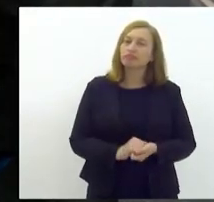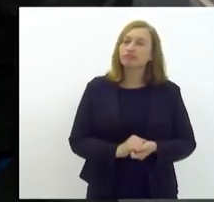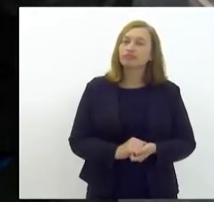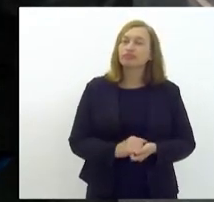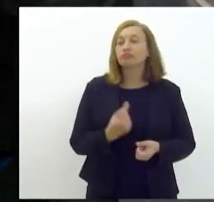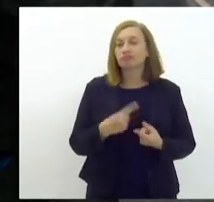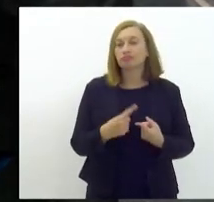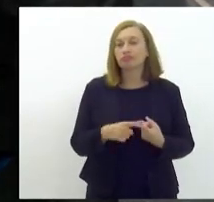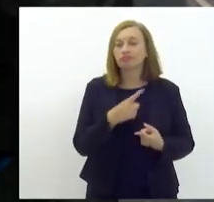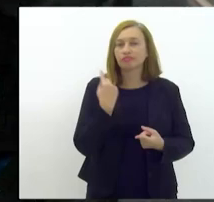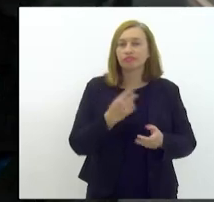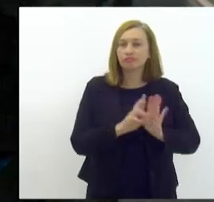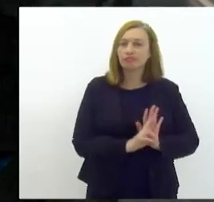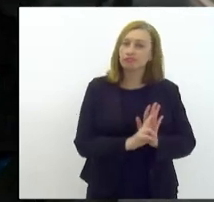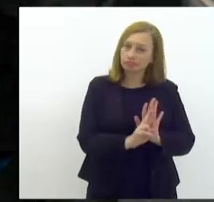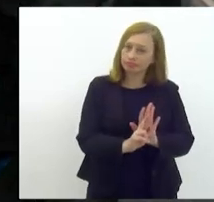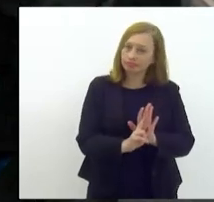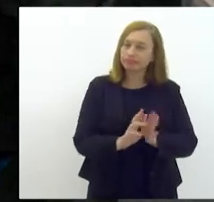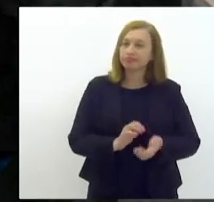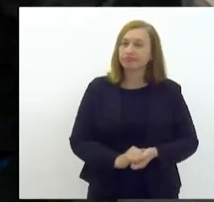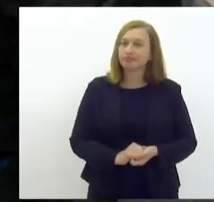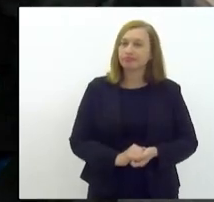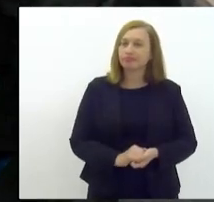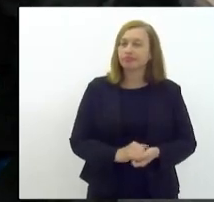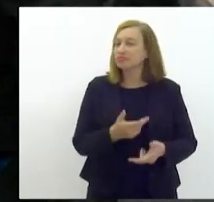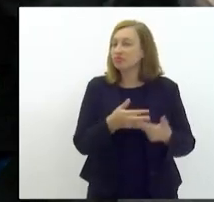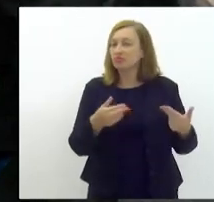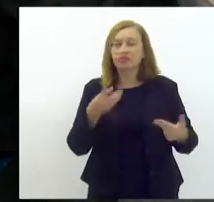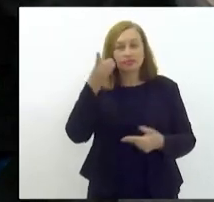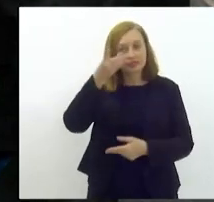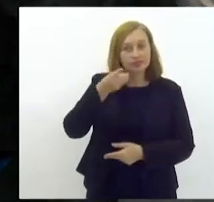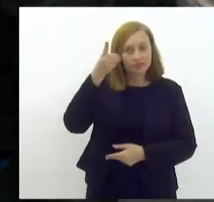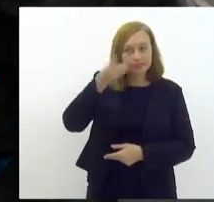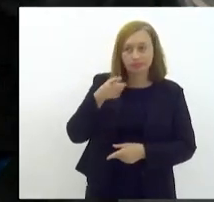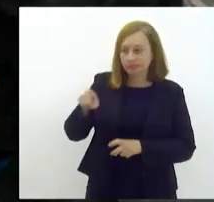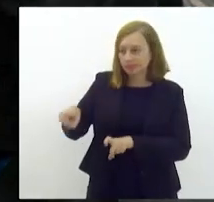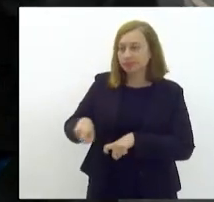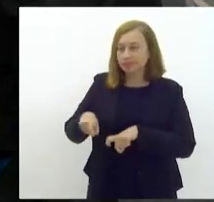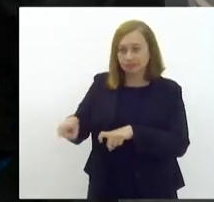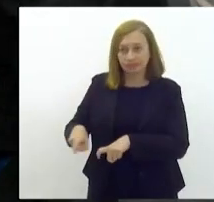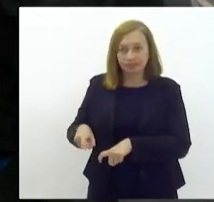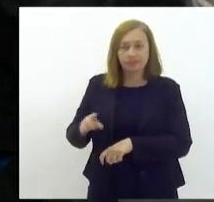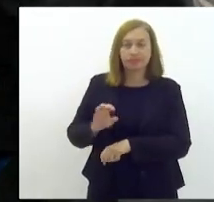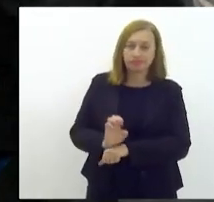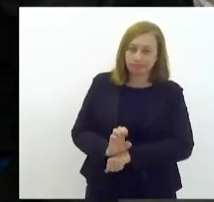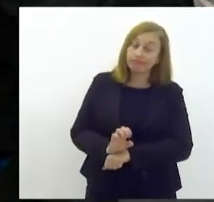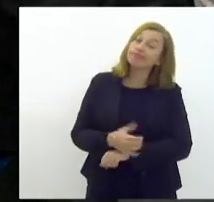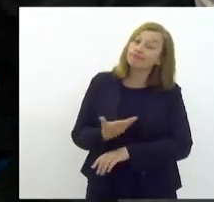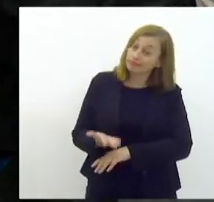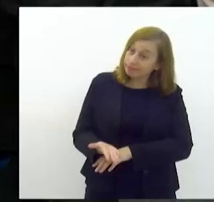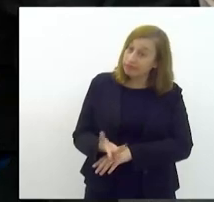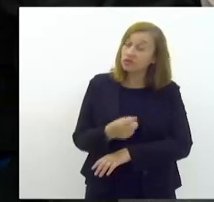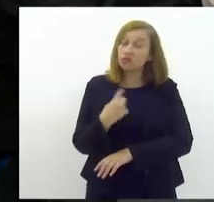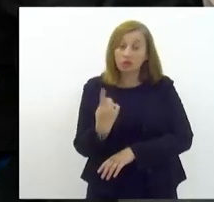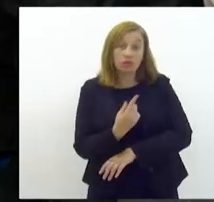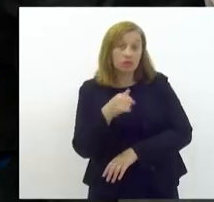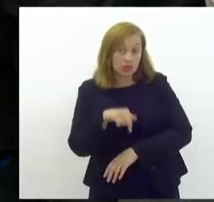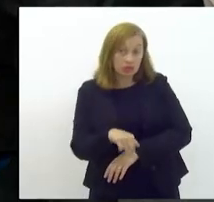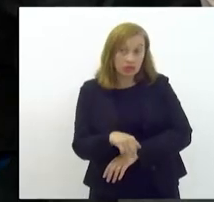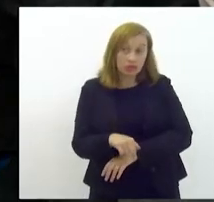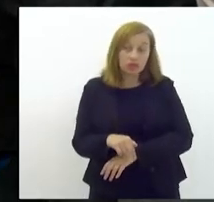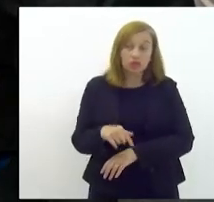nós que representamos muitos aqui deputados o interior do Estado né como nós aqui